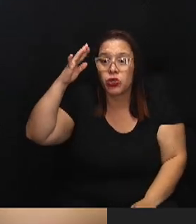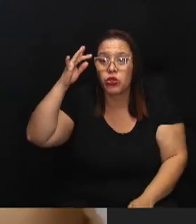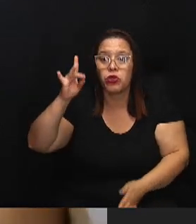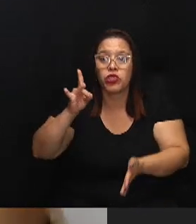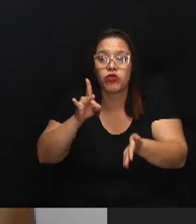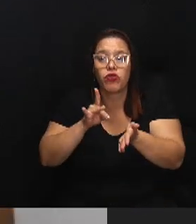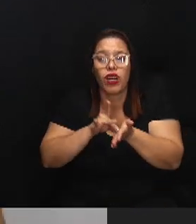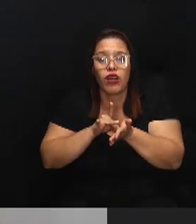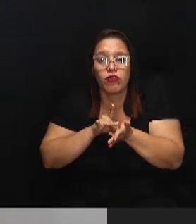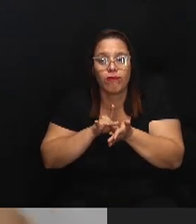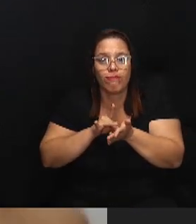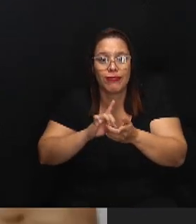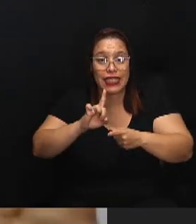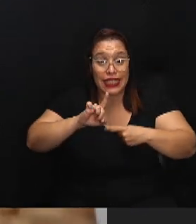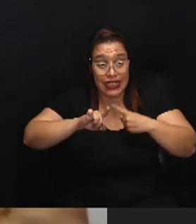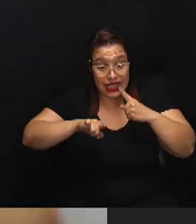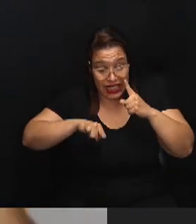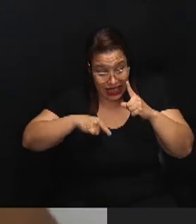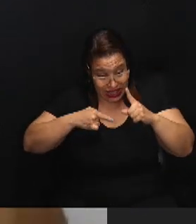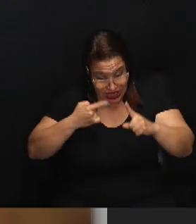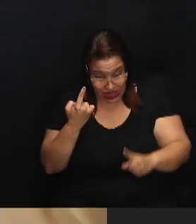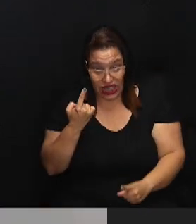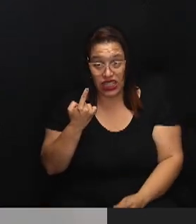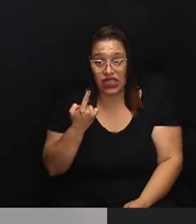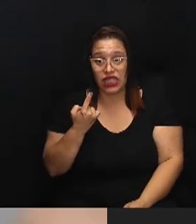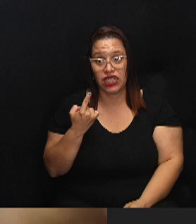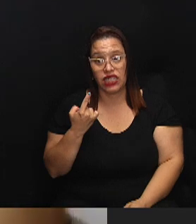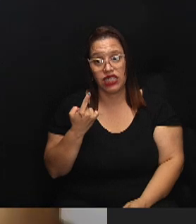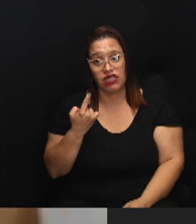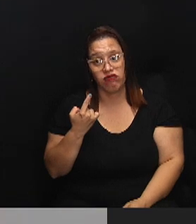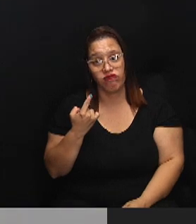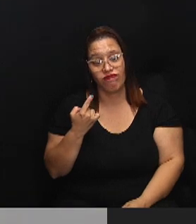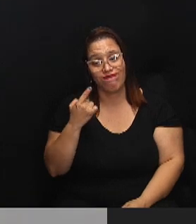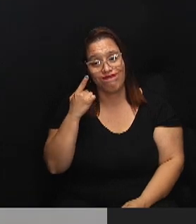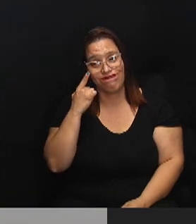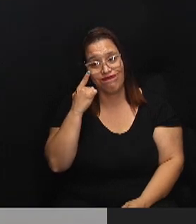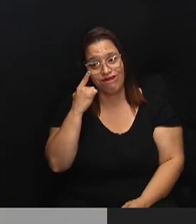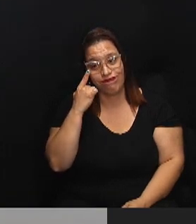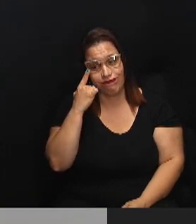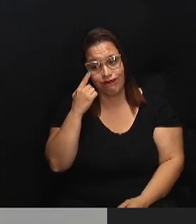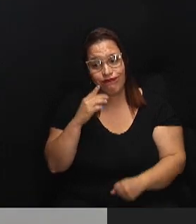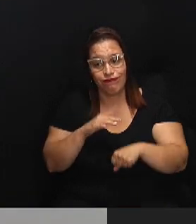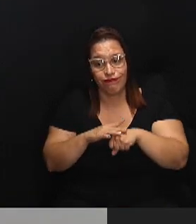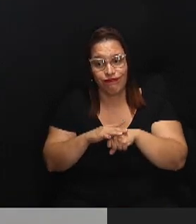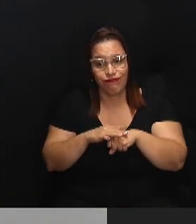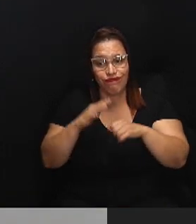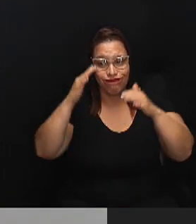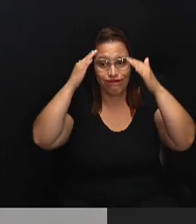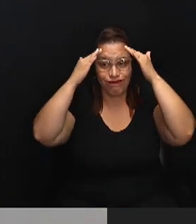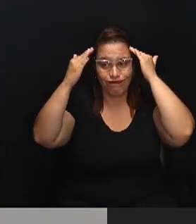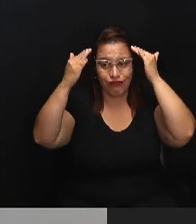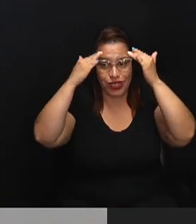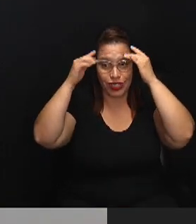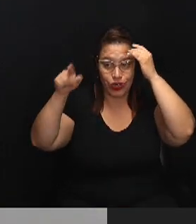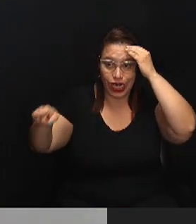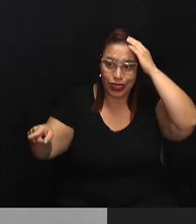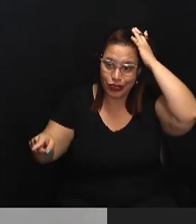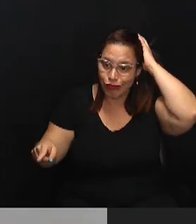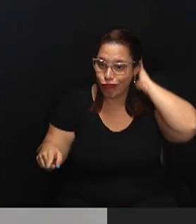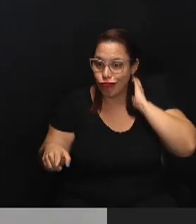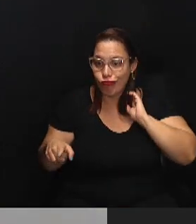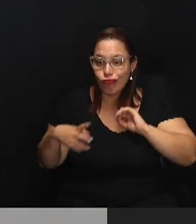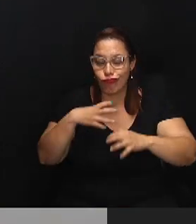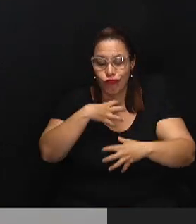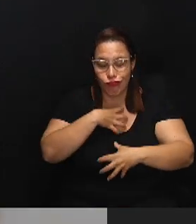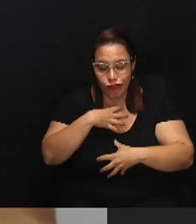é um potencial ainda, né, mais do adoecimento psíquico dela, emocional dessa